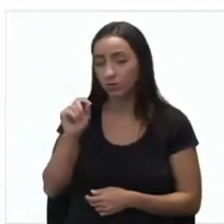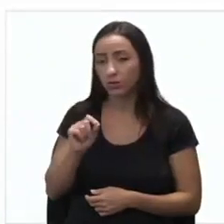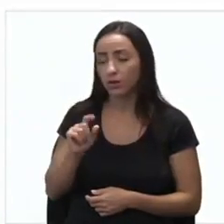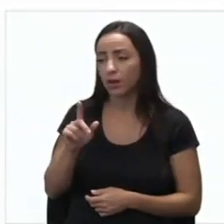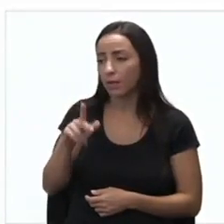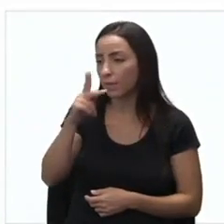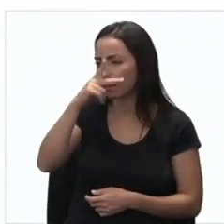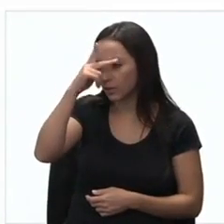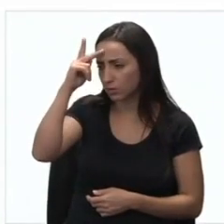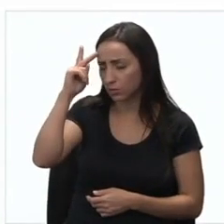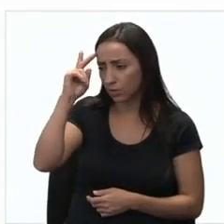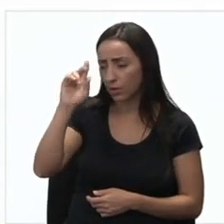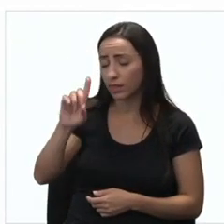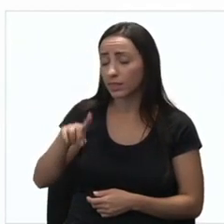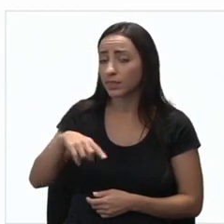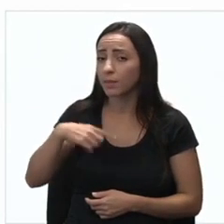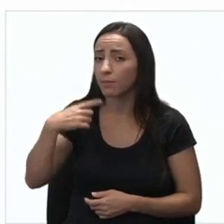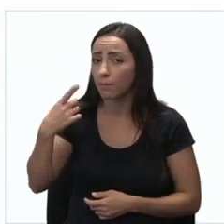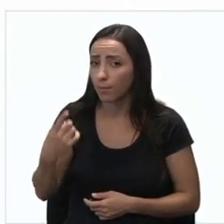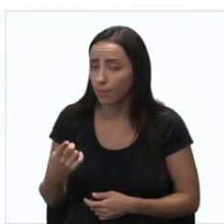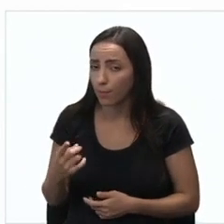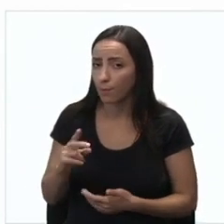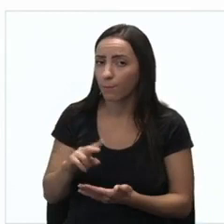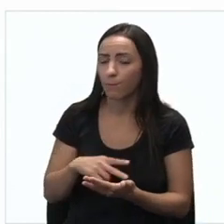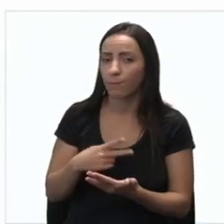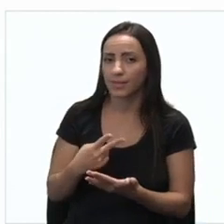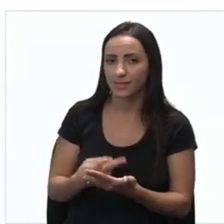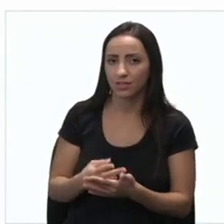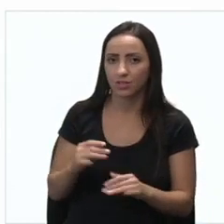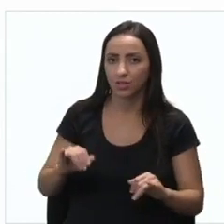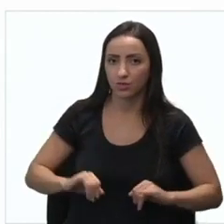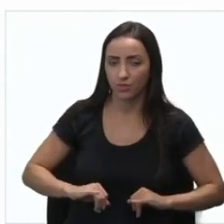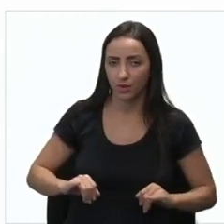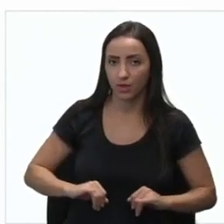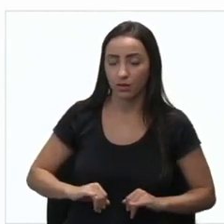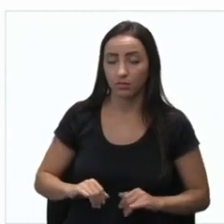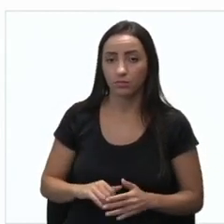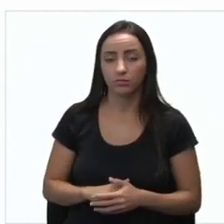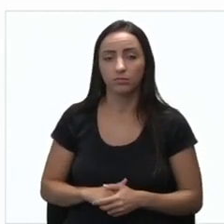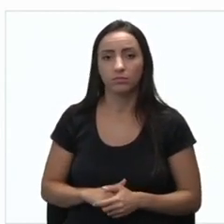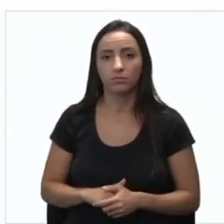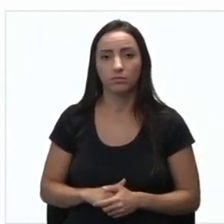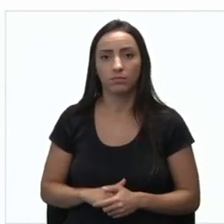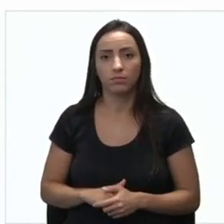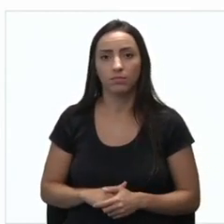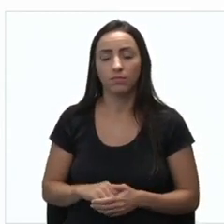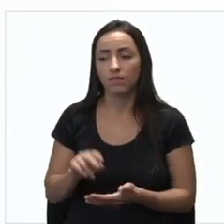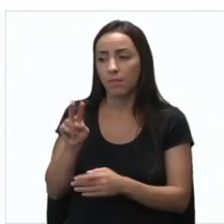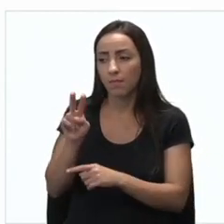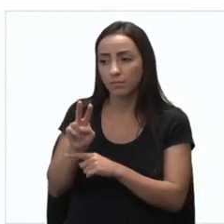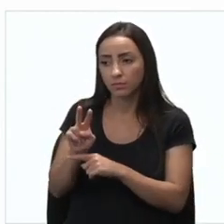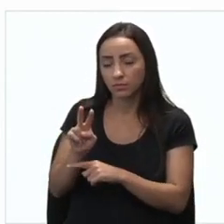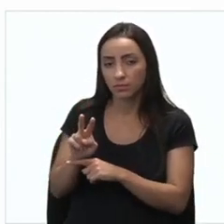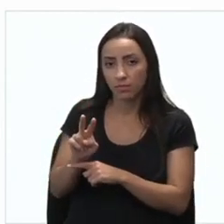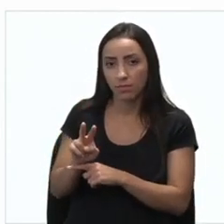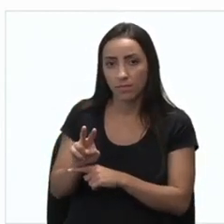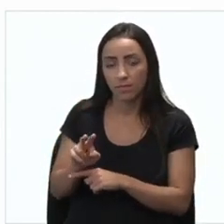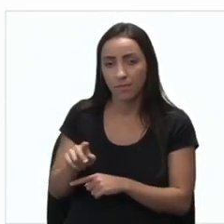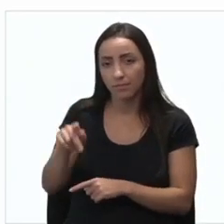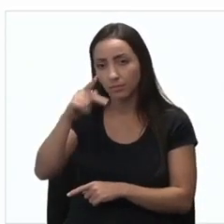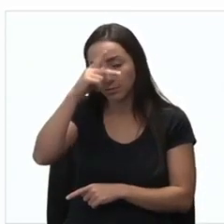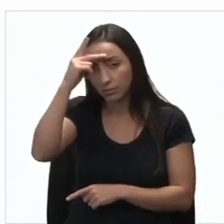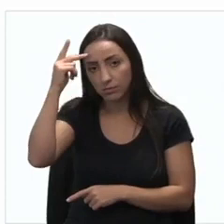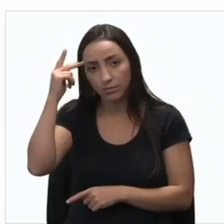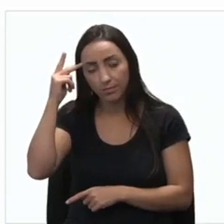e depois como um paciente, né, que está sofrendo. Cuidar, né, dessa